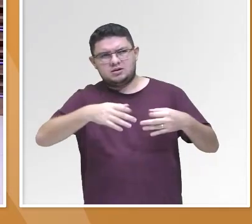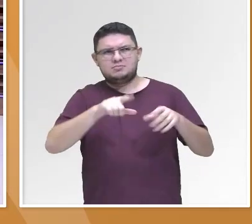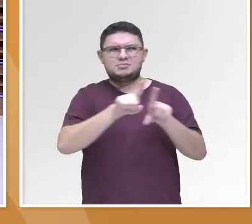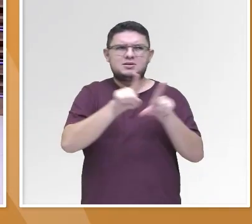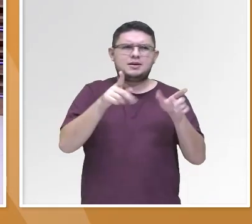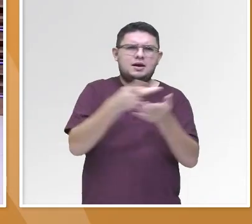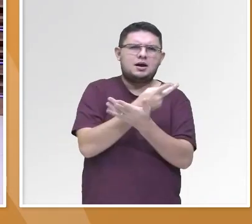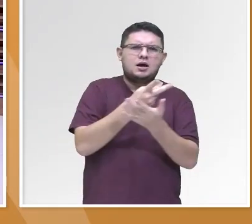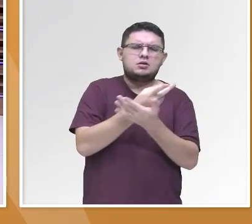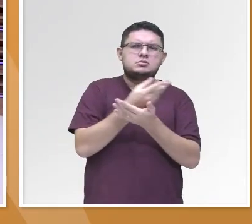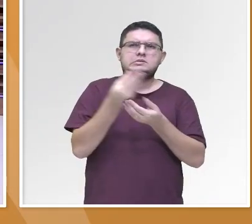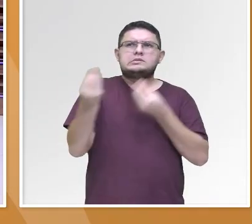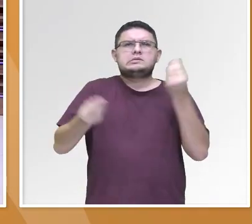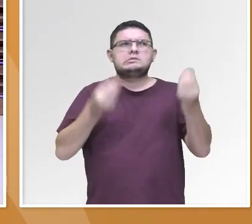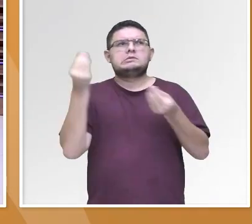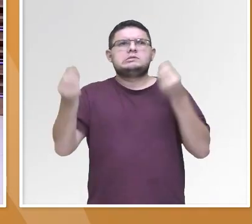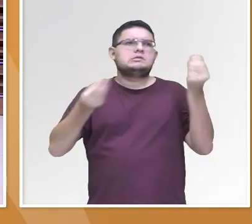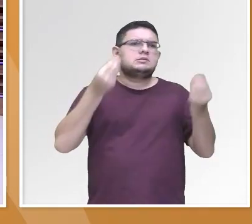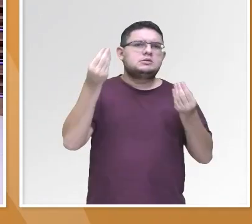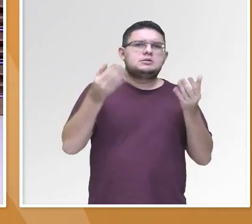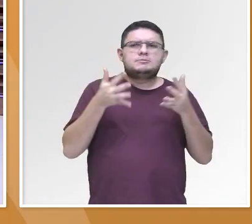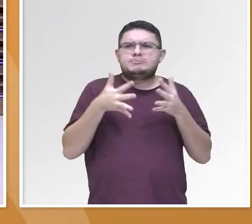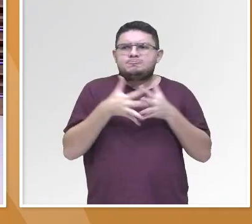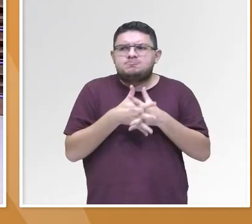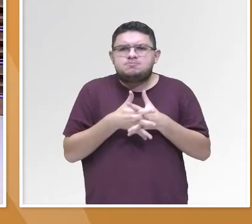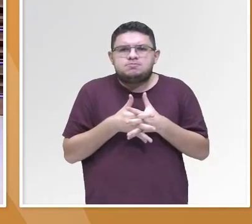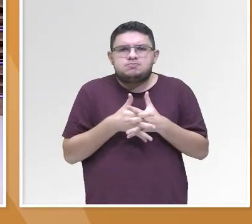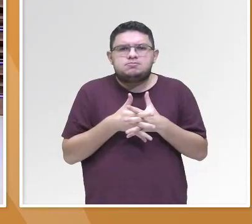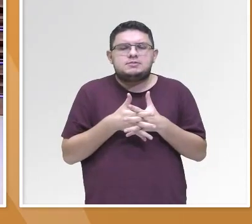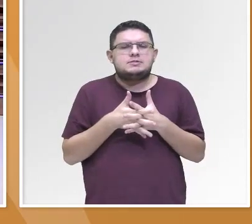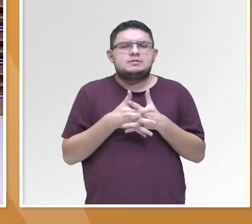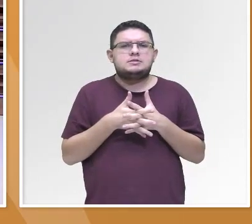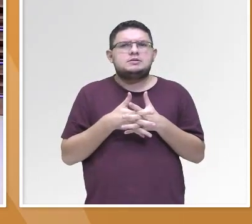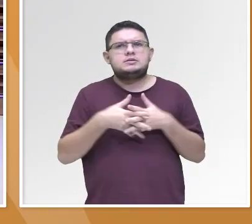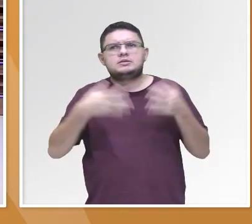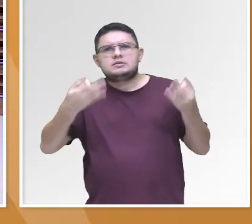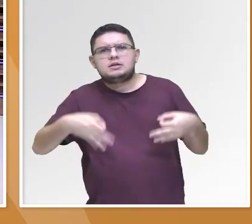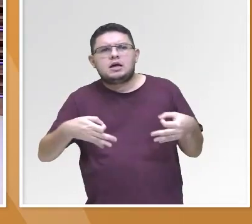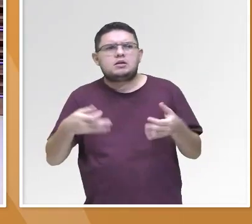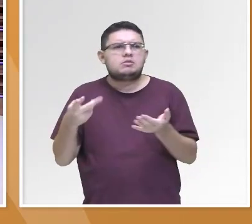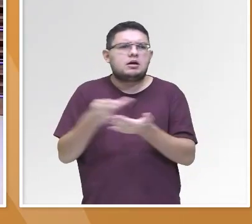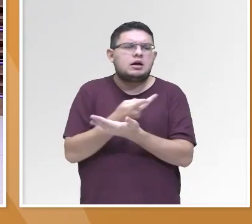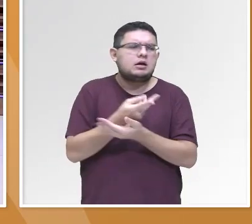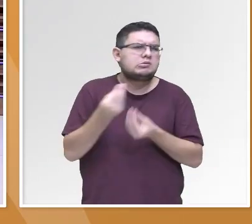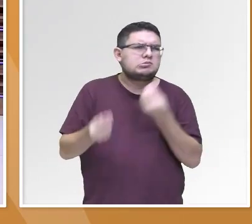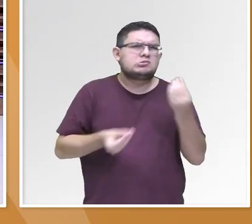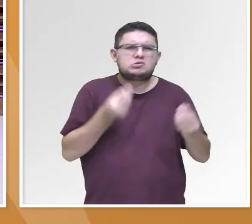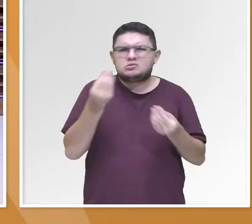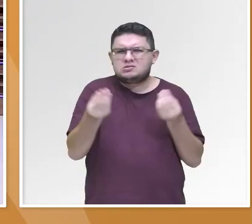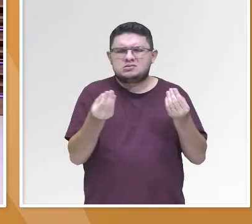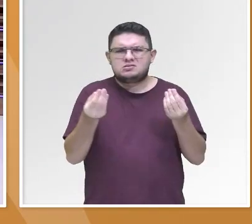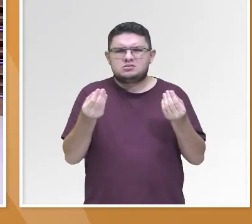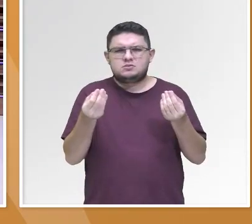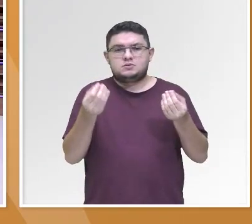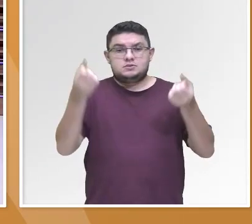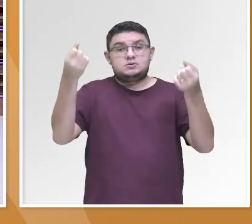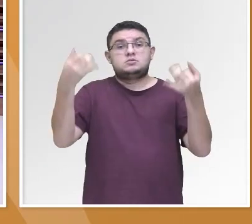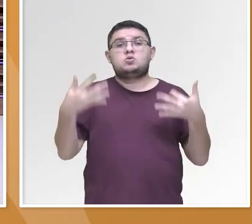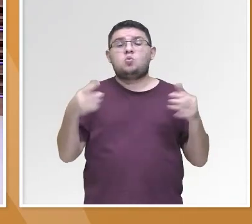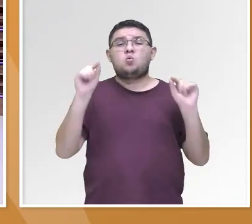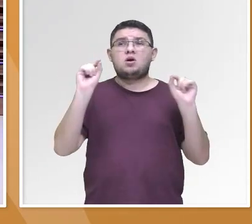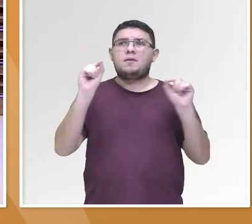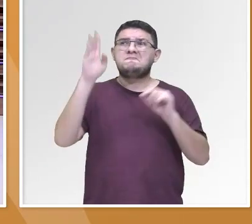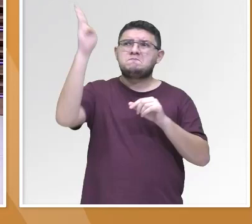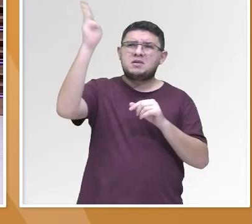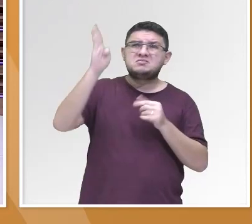assim, professor? Agora se eu confundiu toda a minha cabeça. O que é certo e o que é errado? Quem é o brasileiro